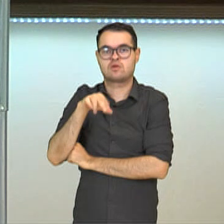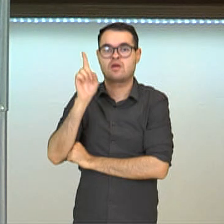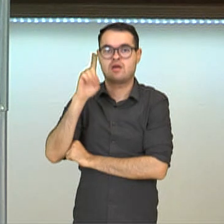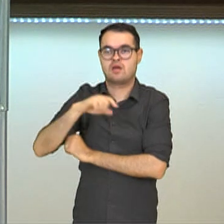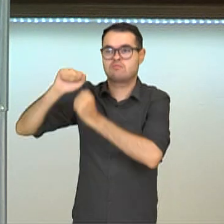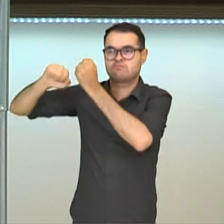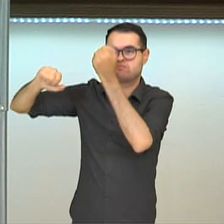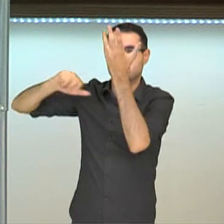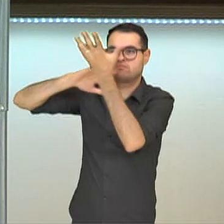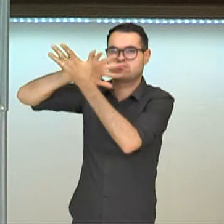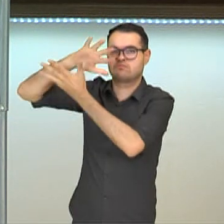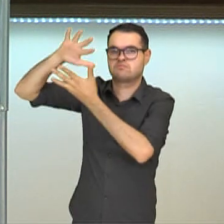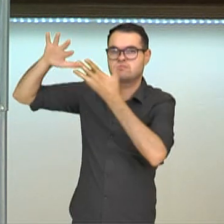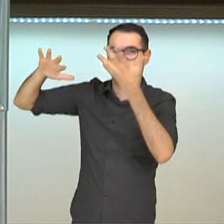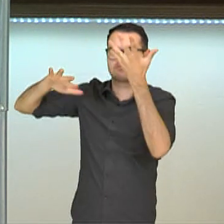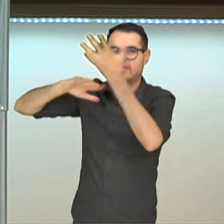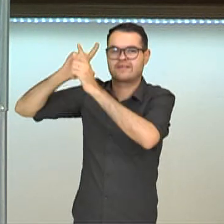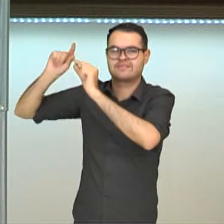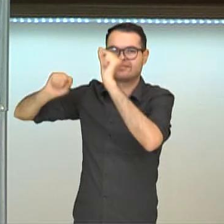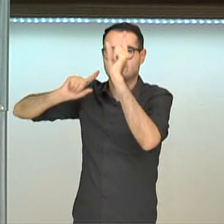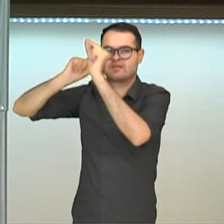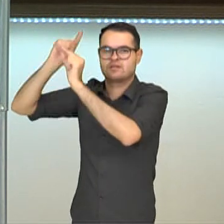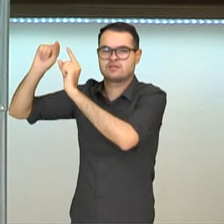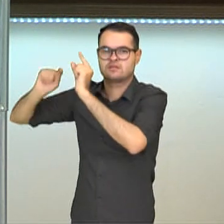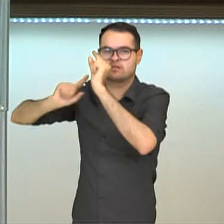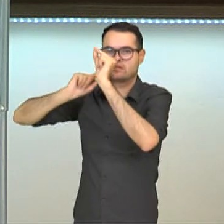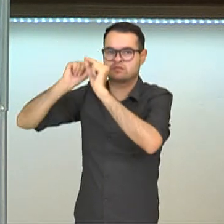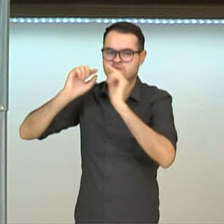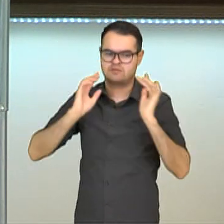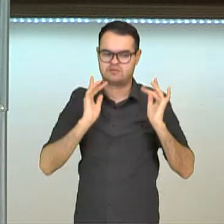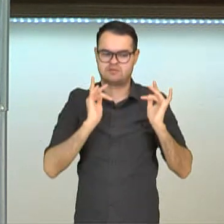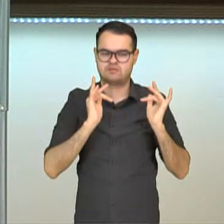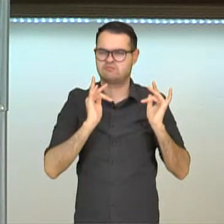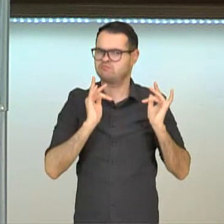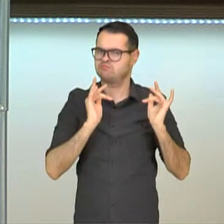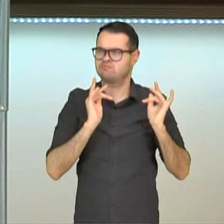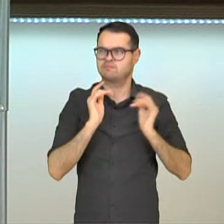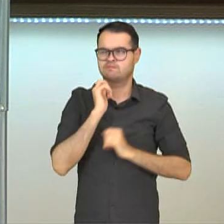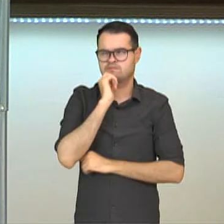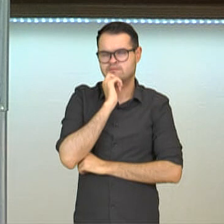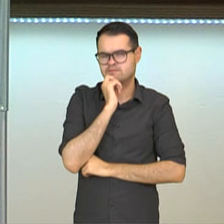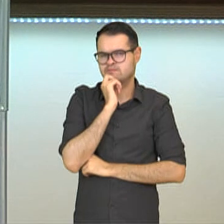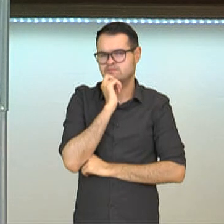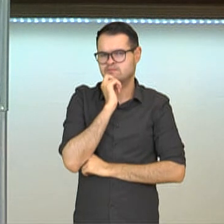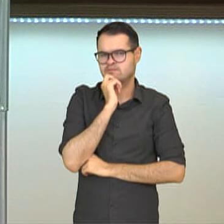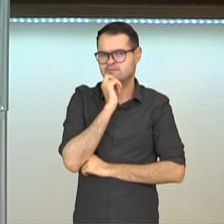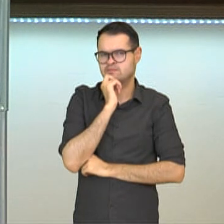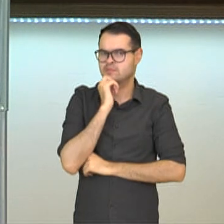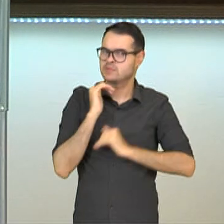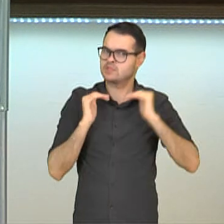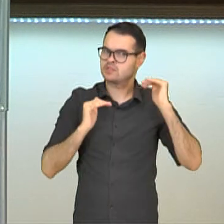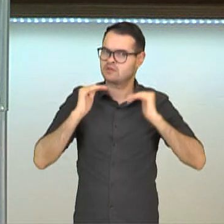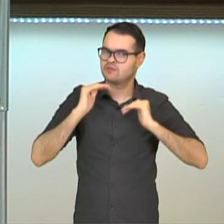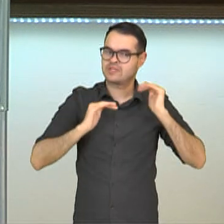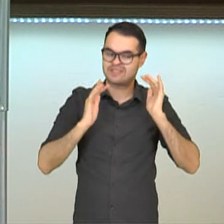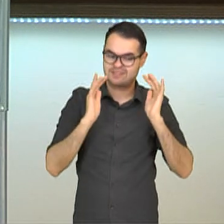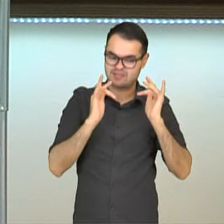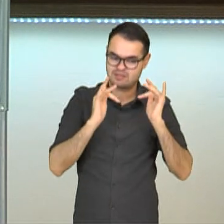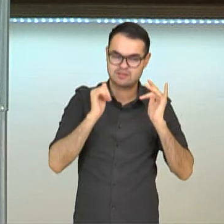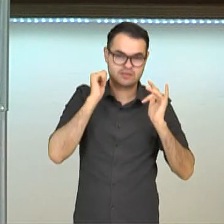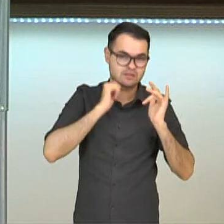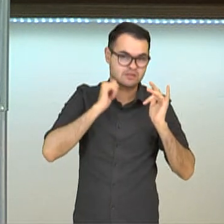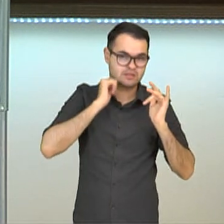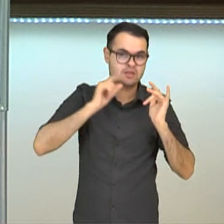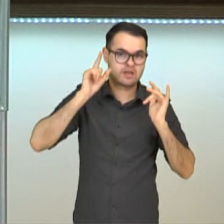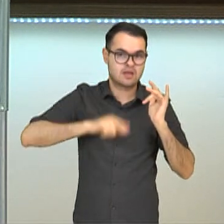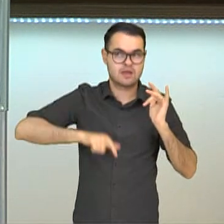de estrelas. Ele está falando de namorada, então é bem provável que esta namorada seja a